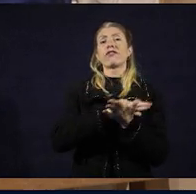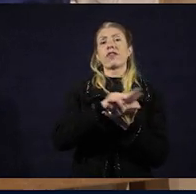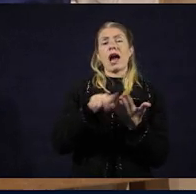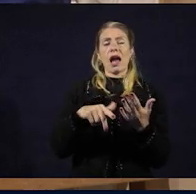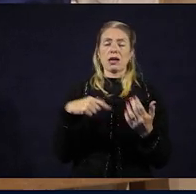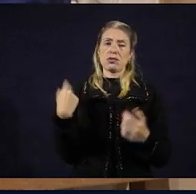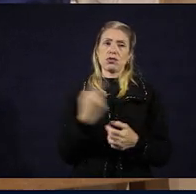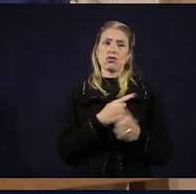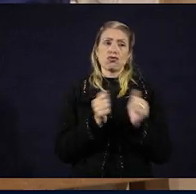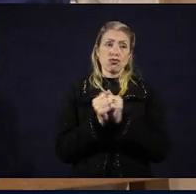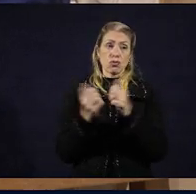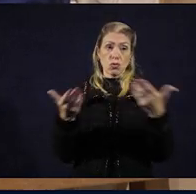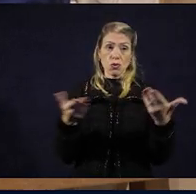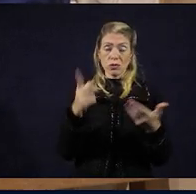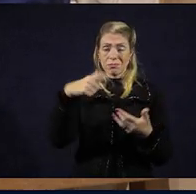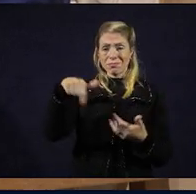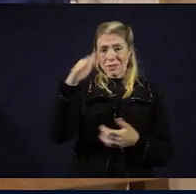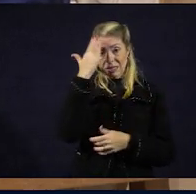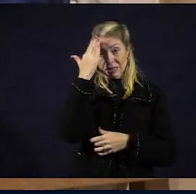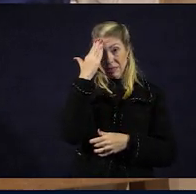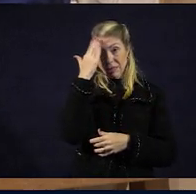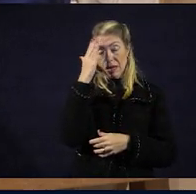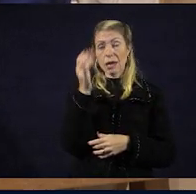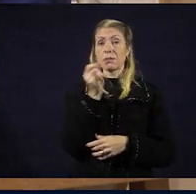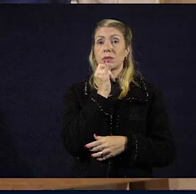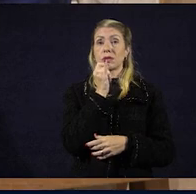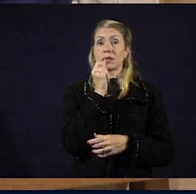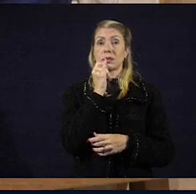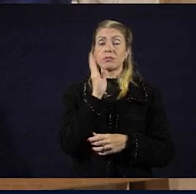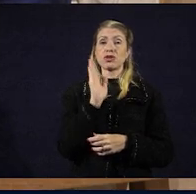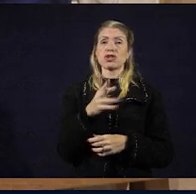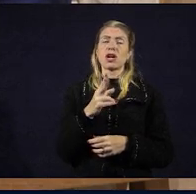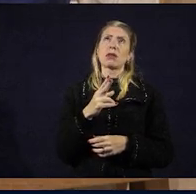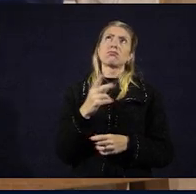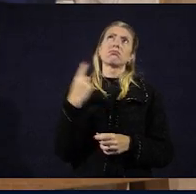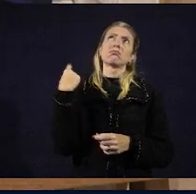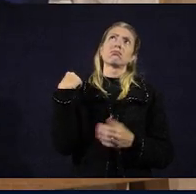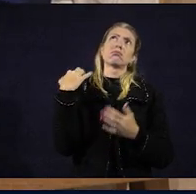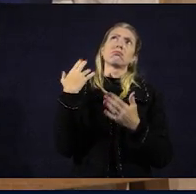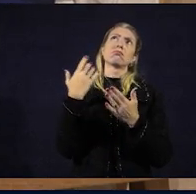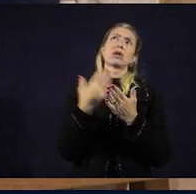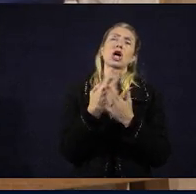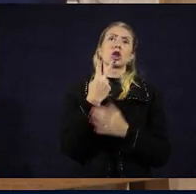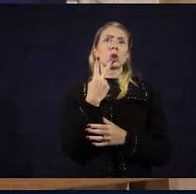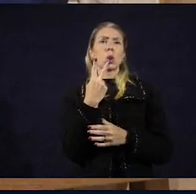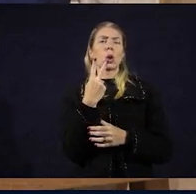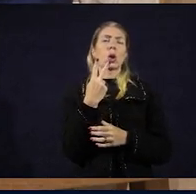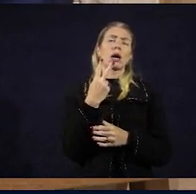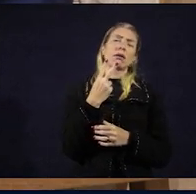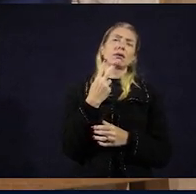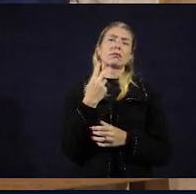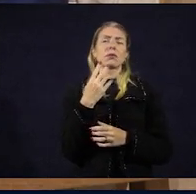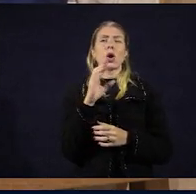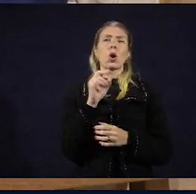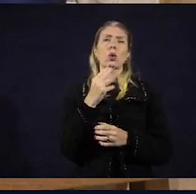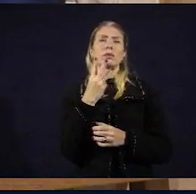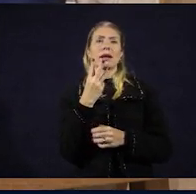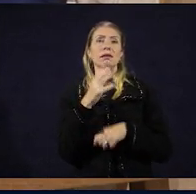conosco ao longo do último dos últimos dois ou três anos e na verdade se você